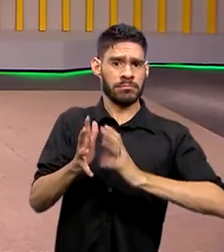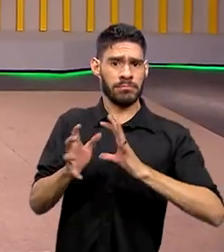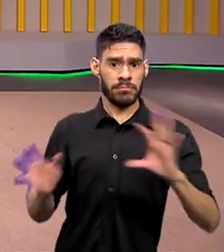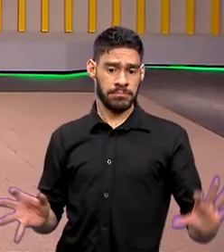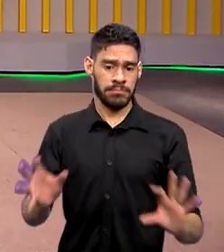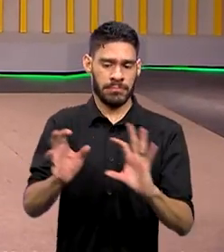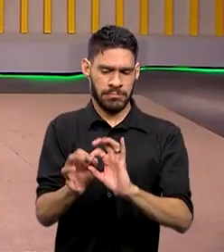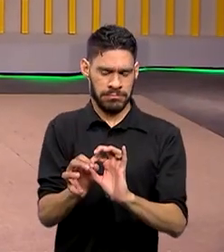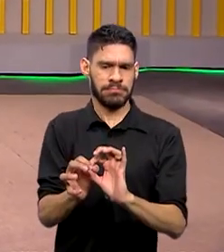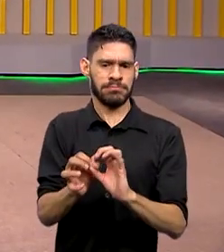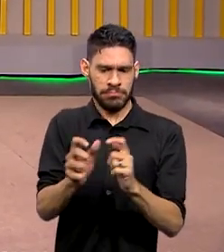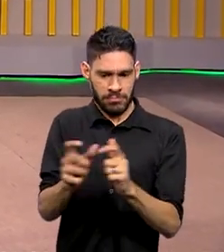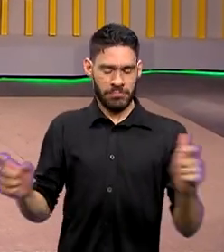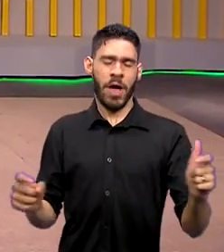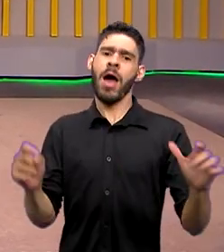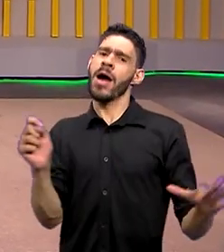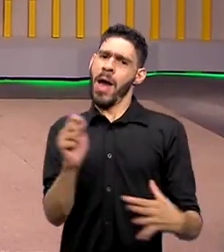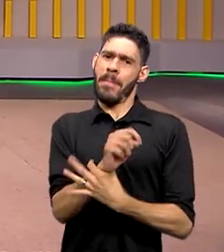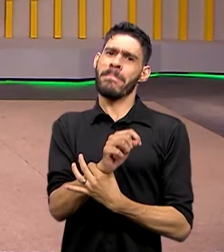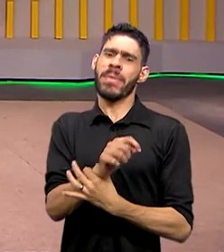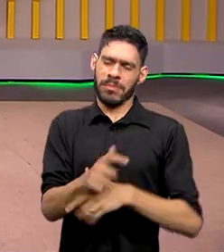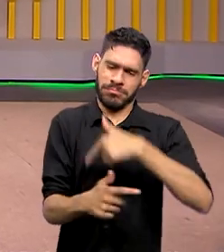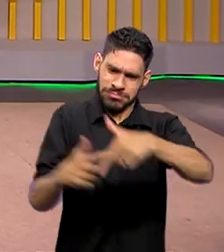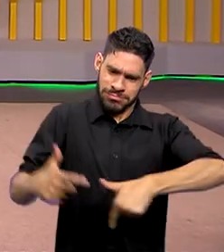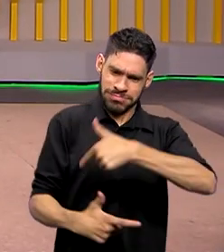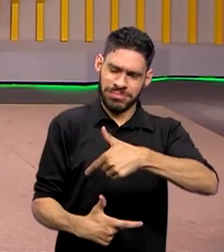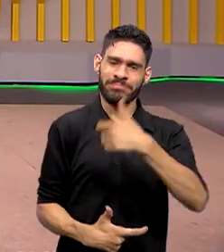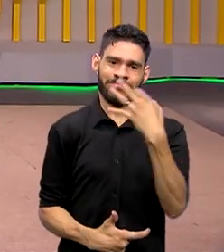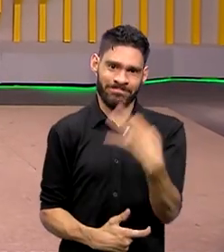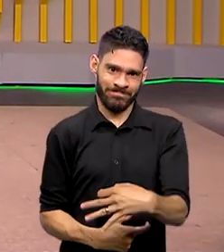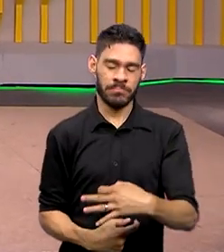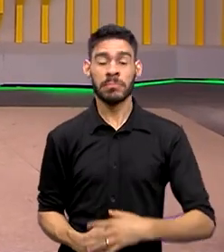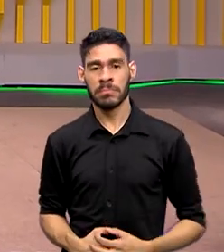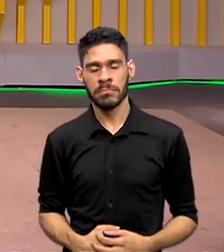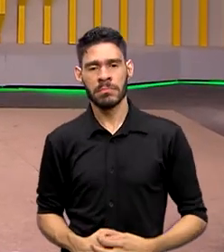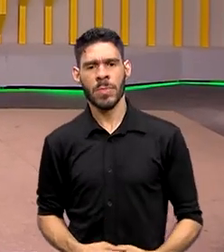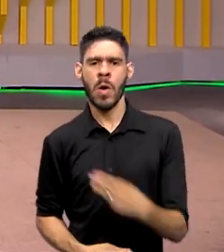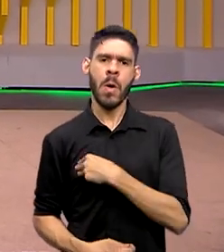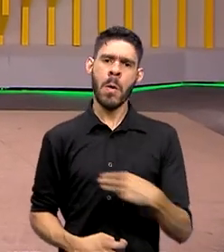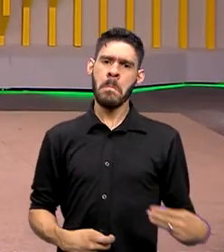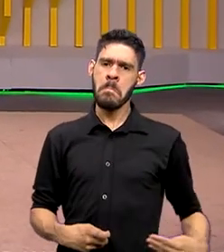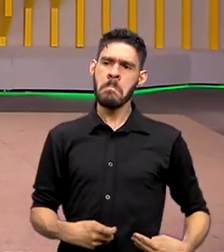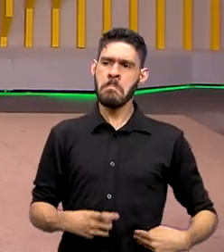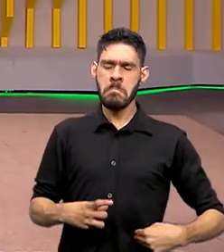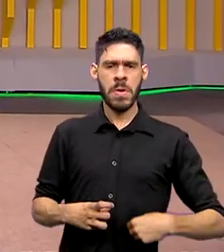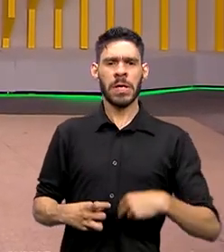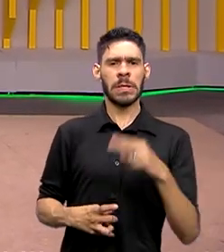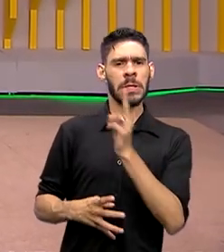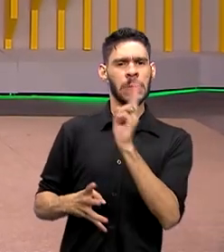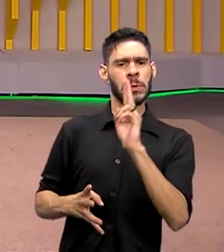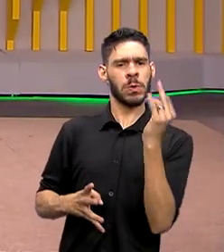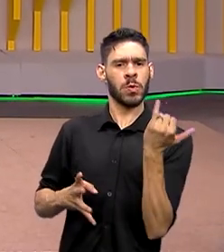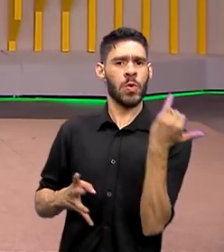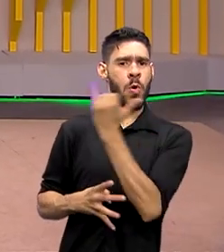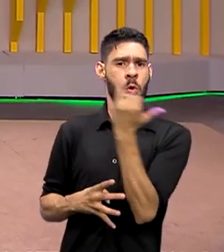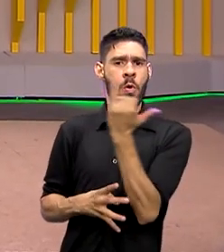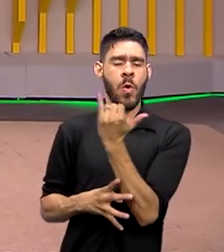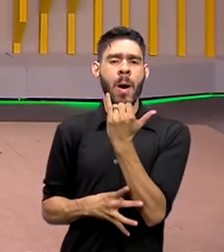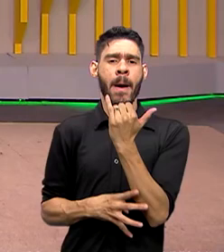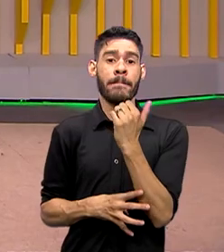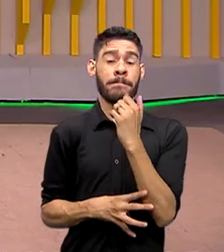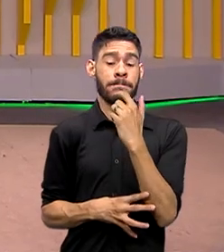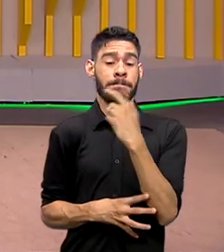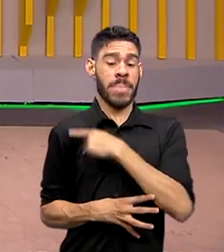aliados fica ampliada para garantir a governabilidade. Os ministros serão nomeados depois que o presidente Lula retornar